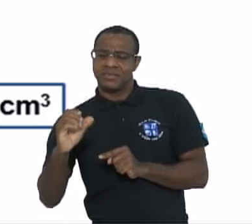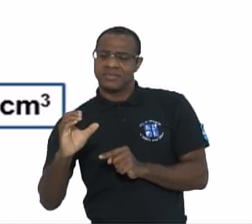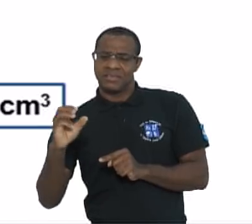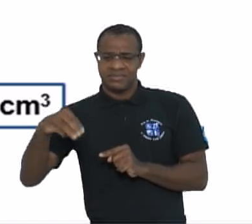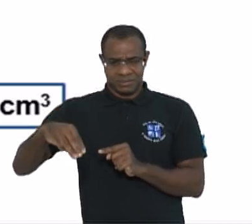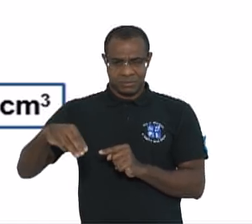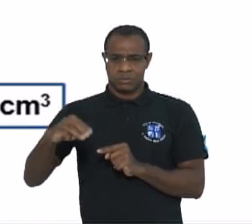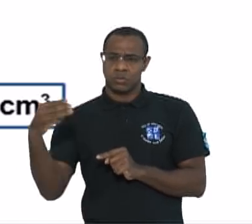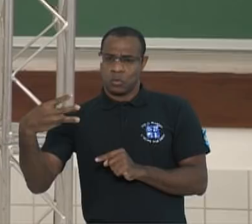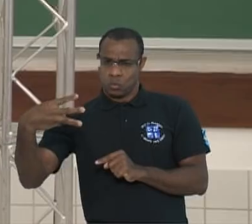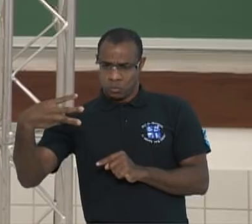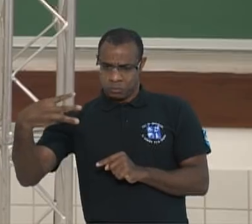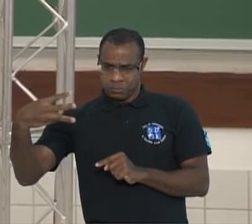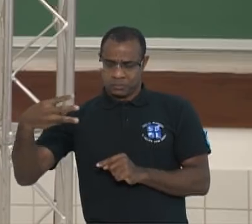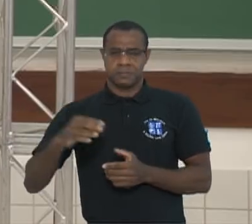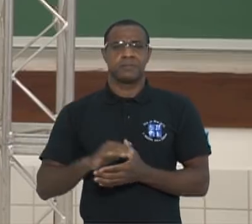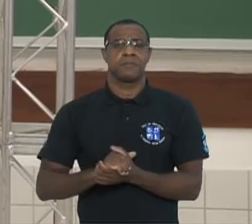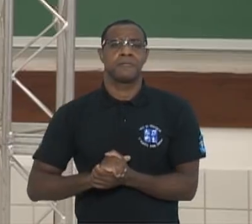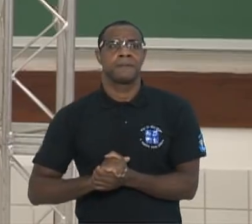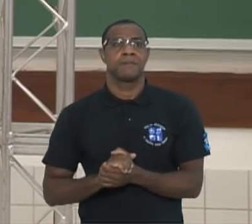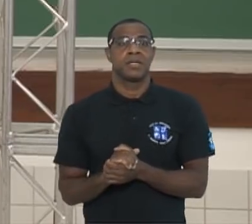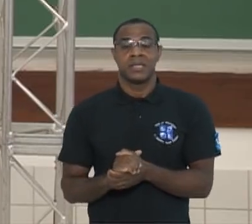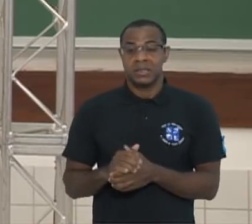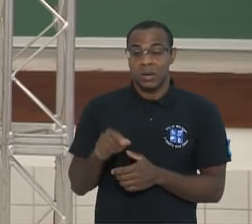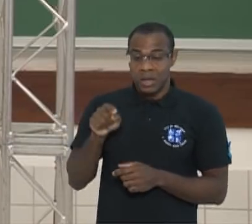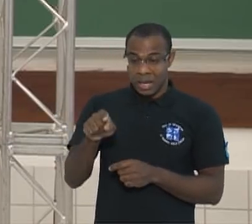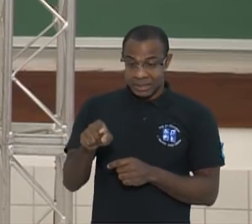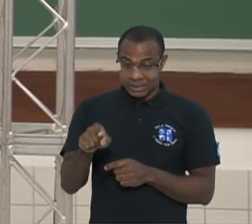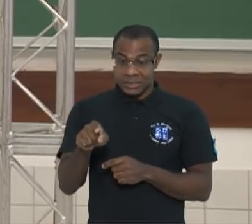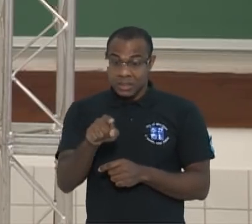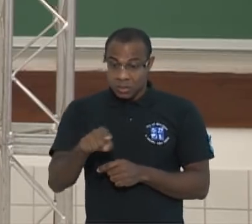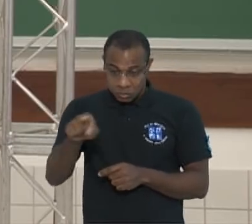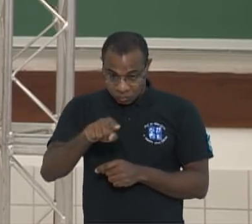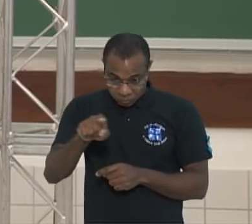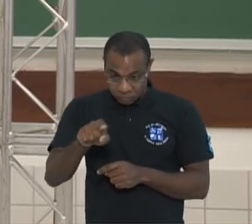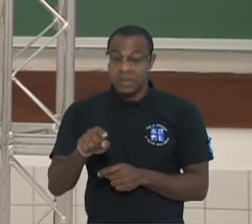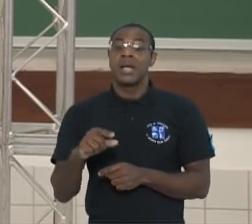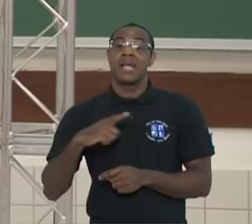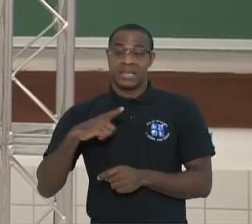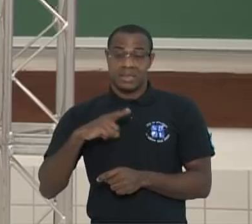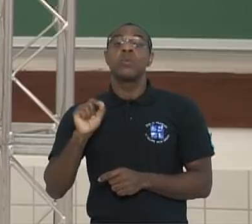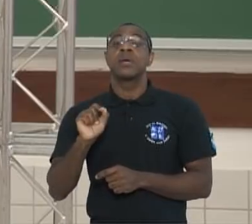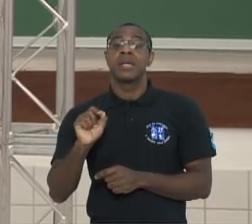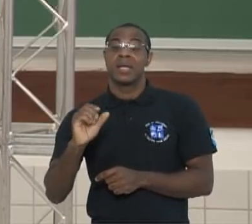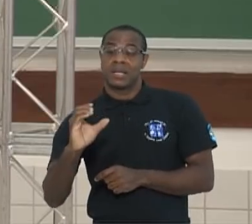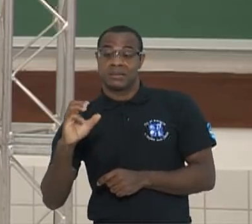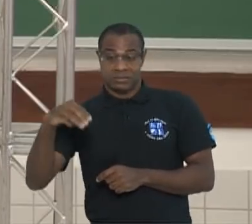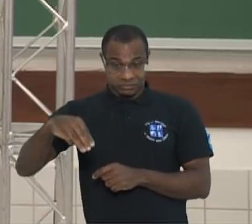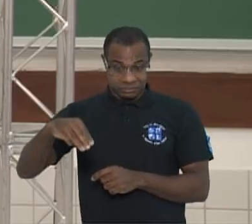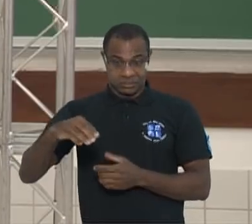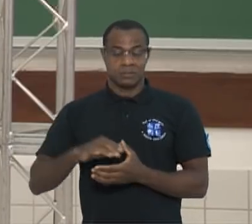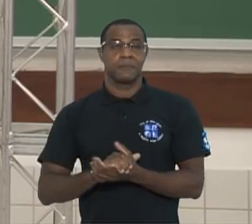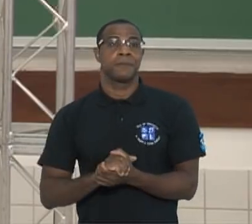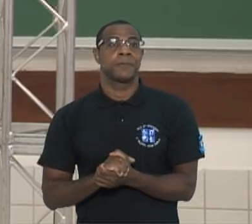as unidades, as medidas, estão em centímetro, tá? E o